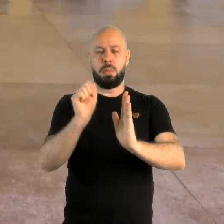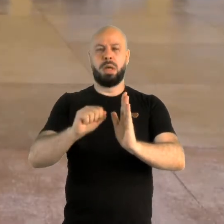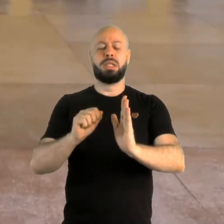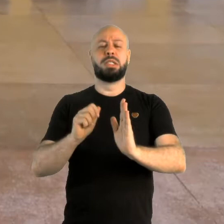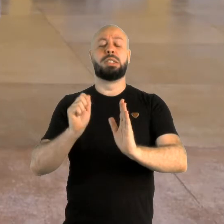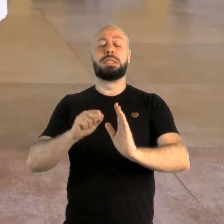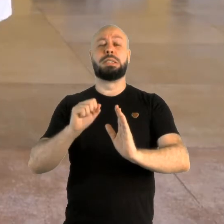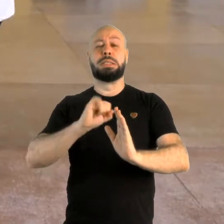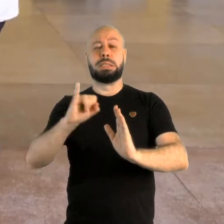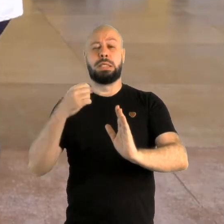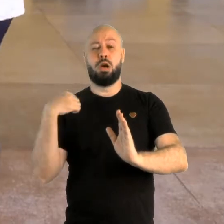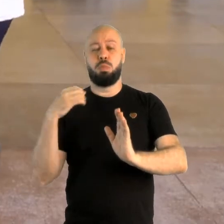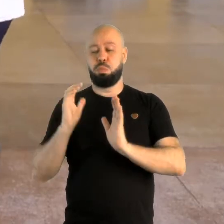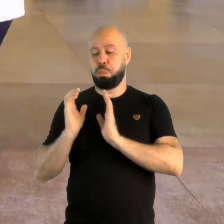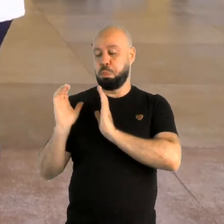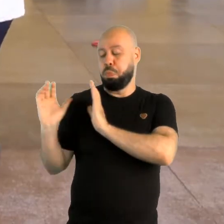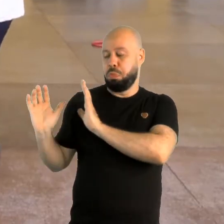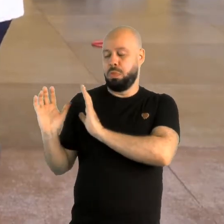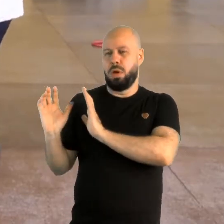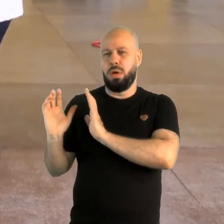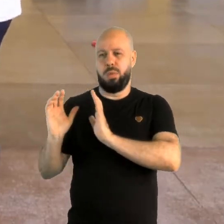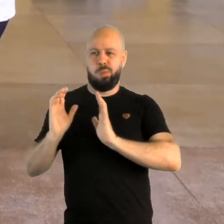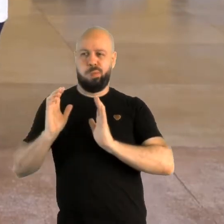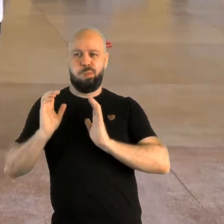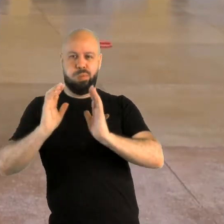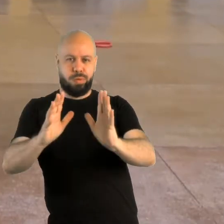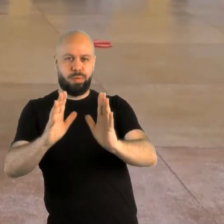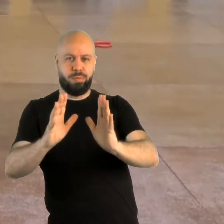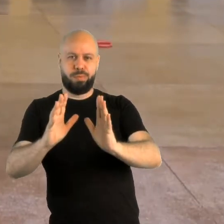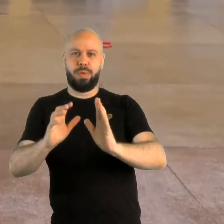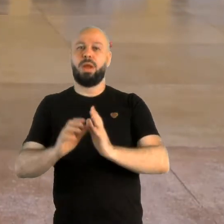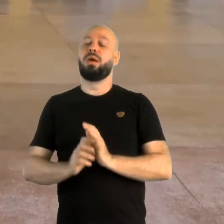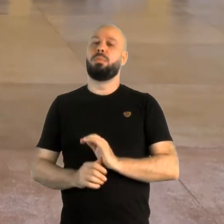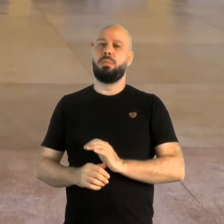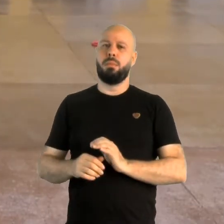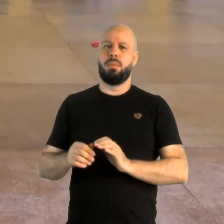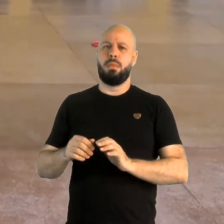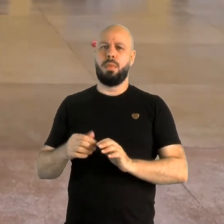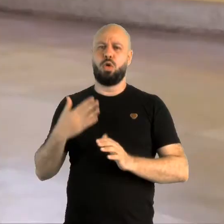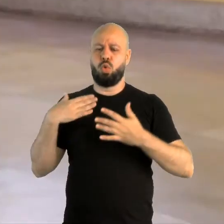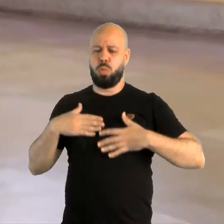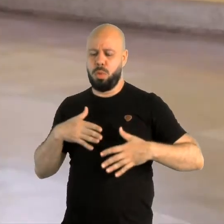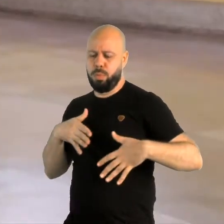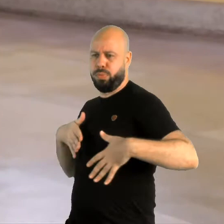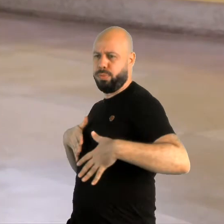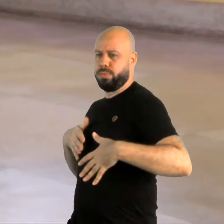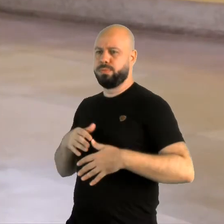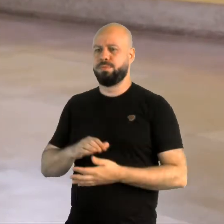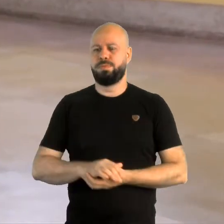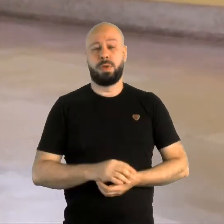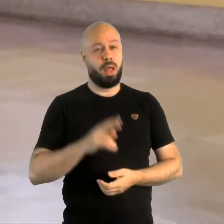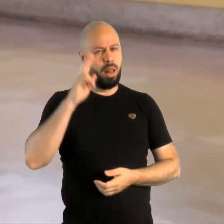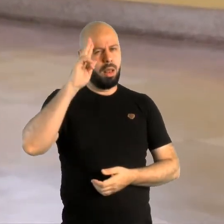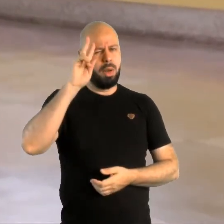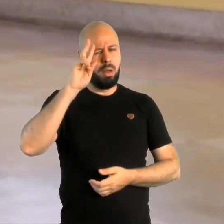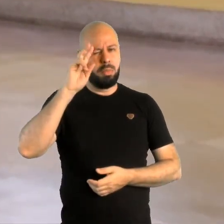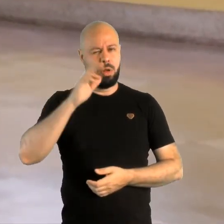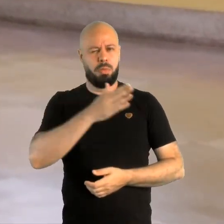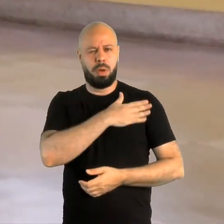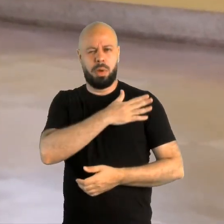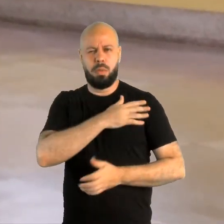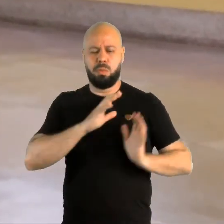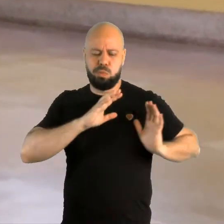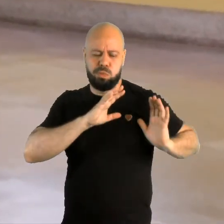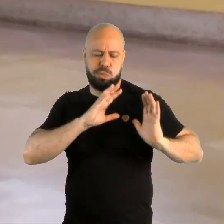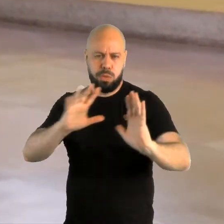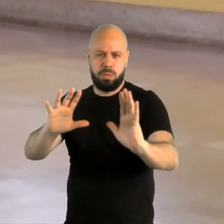eu vou ter que deslocar, fazer um deslocamento com o meu corpo. Ok? Então, lembrando, passe ombro, como o